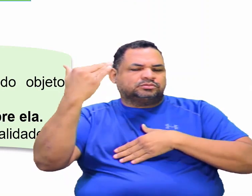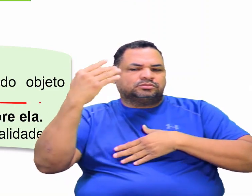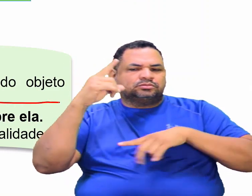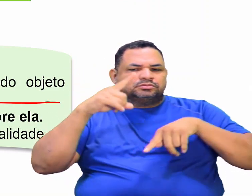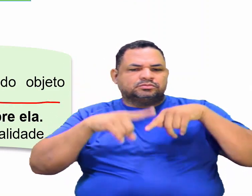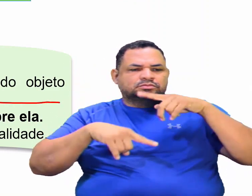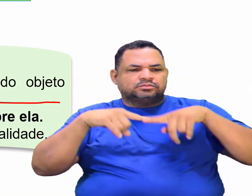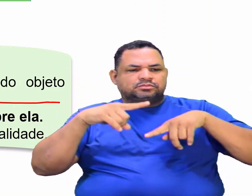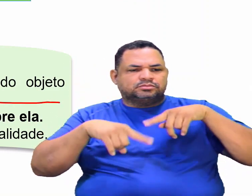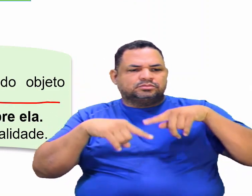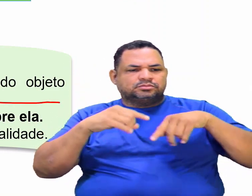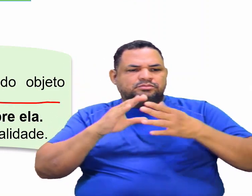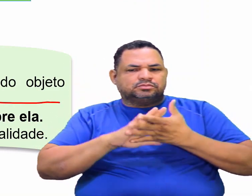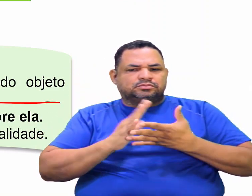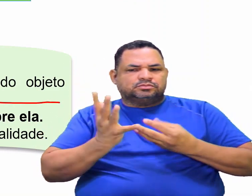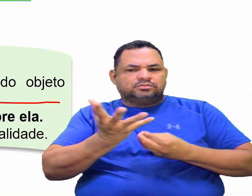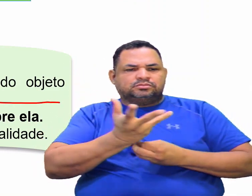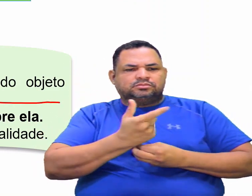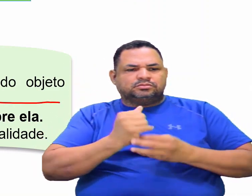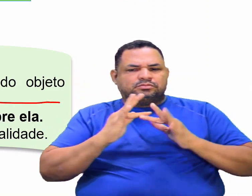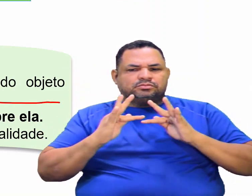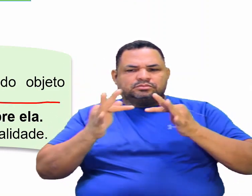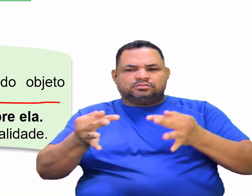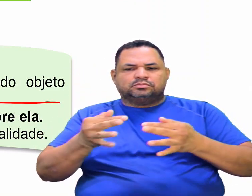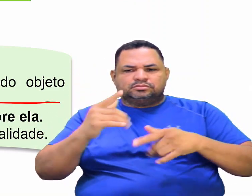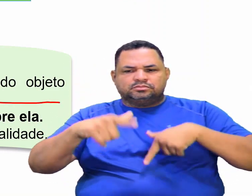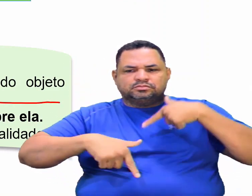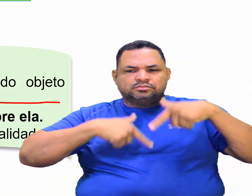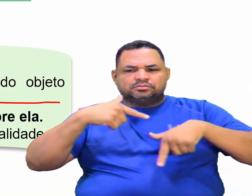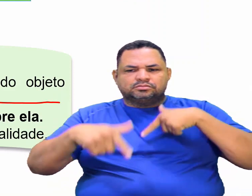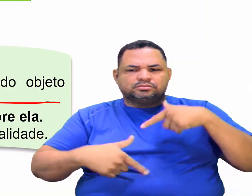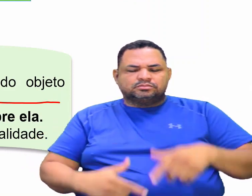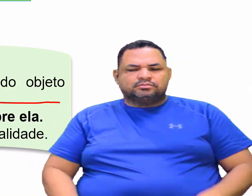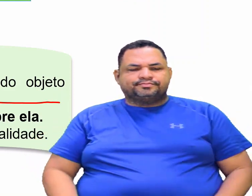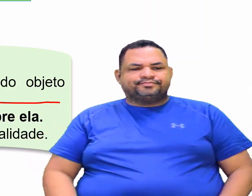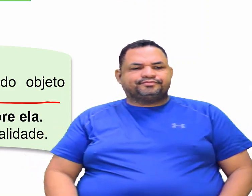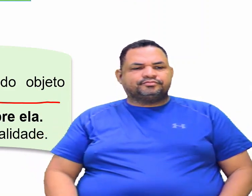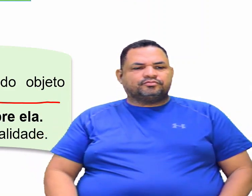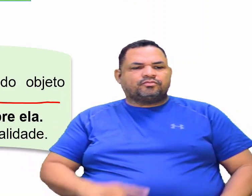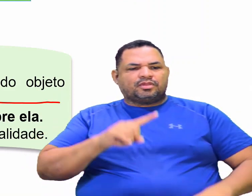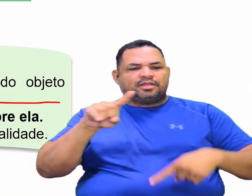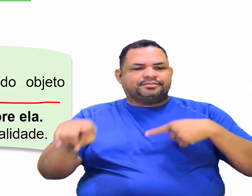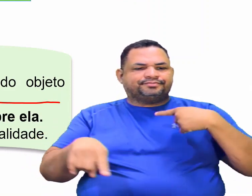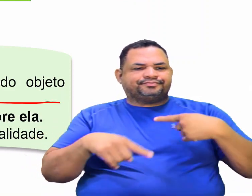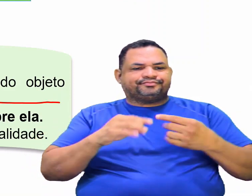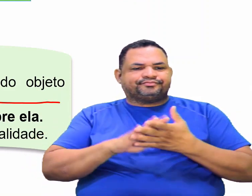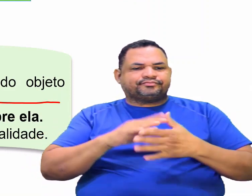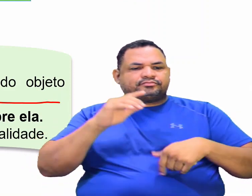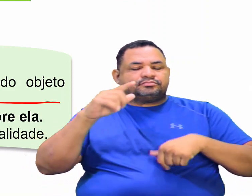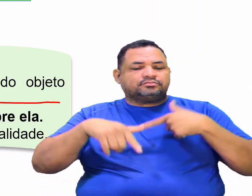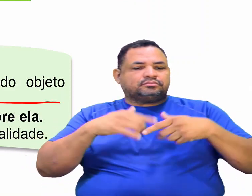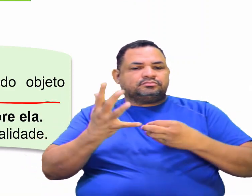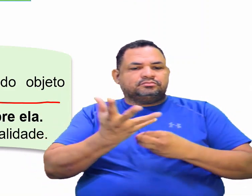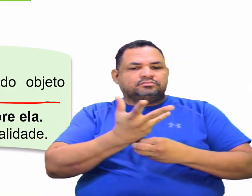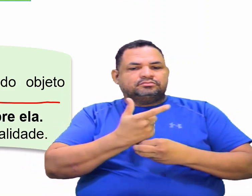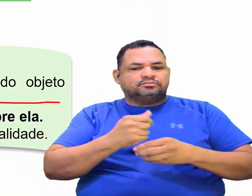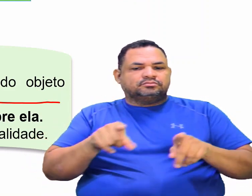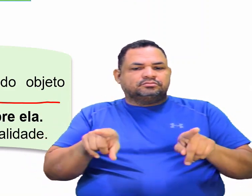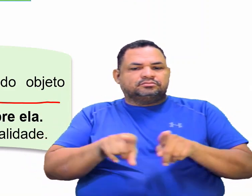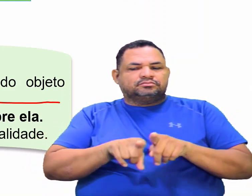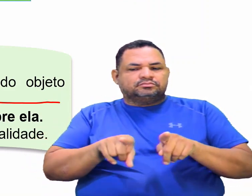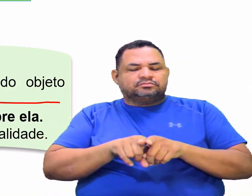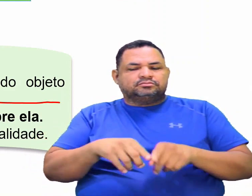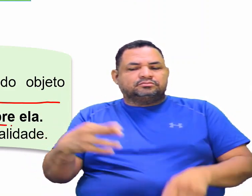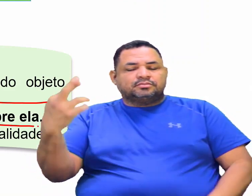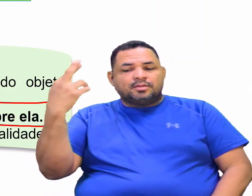acima do objeto artístico final e o objetivo é produzir arte e ao mesmo